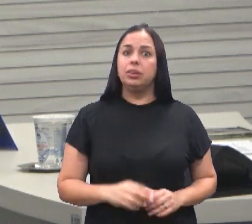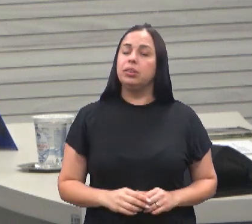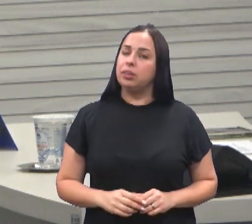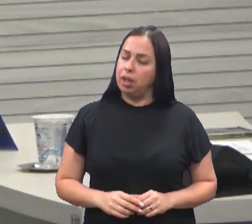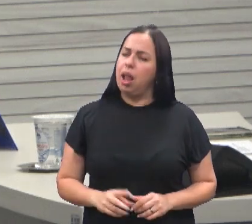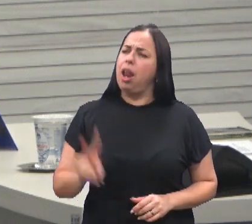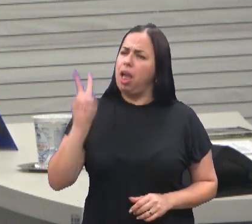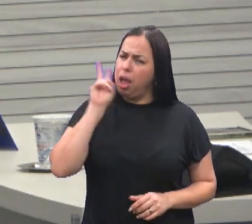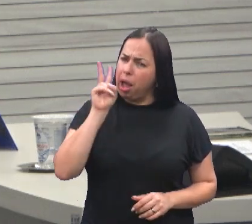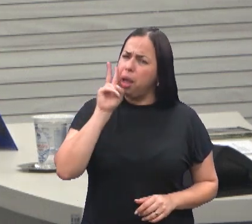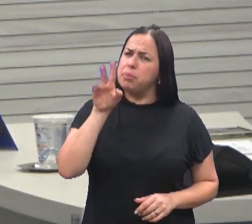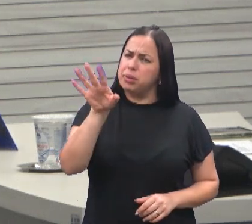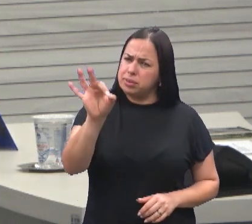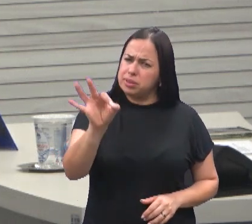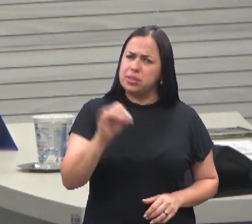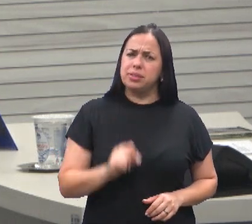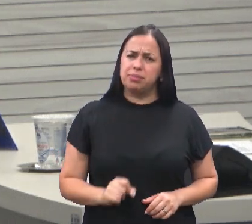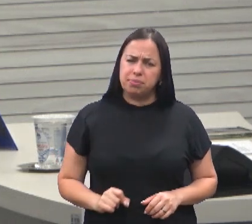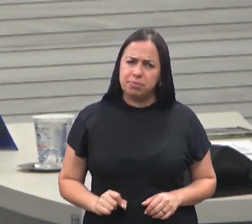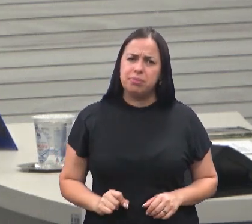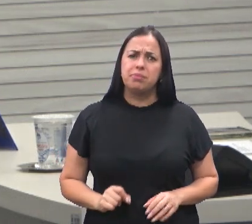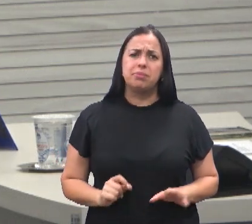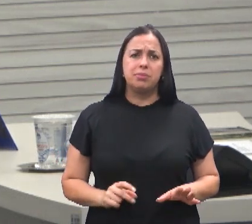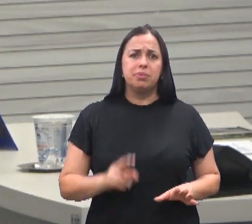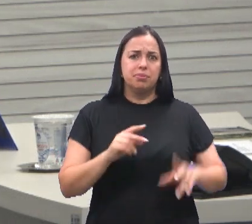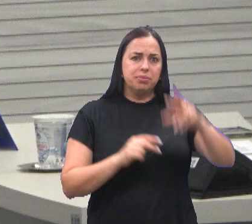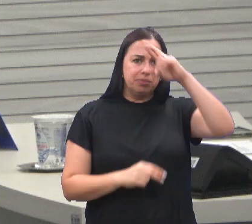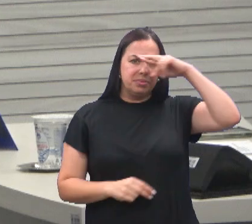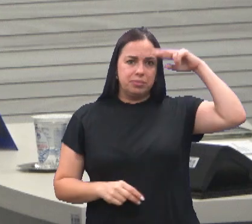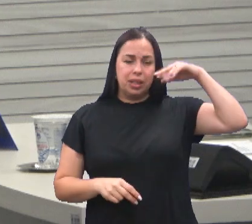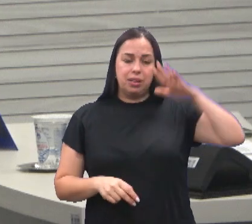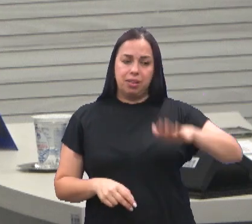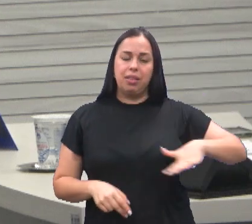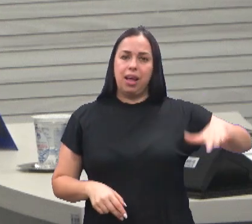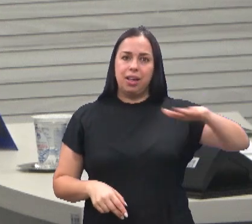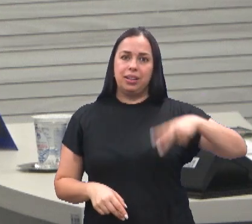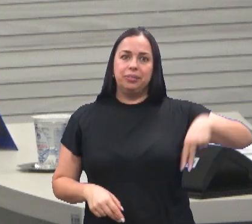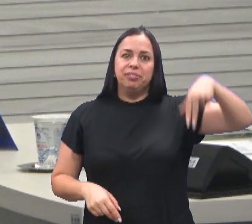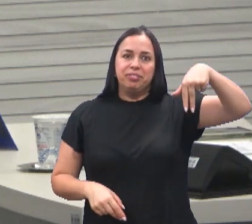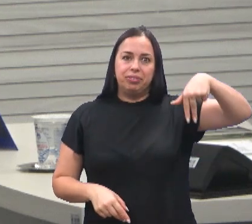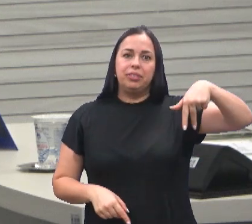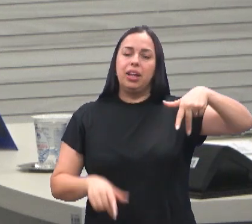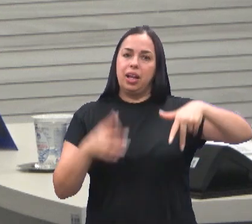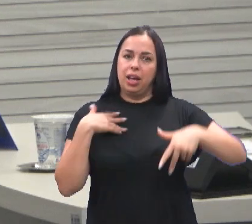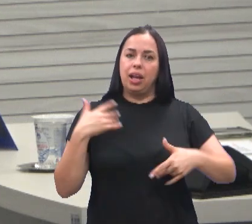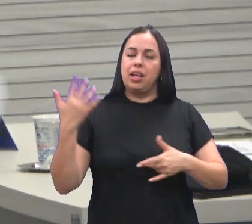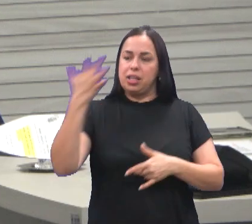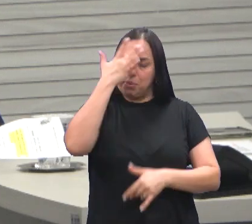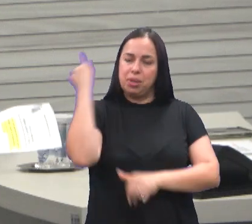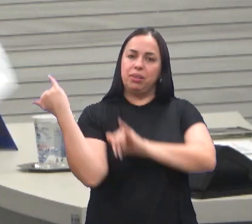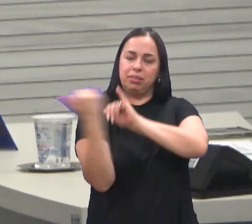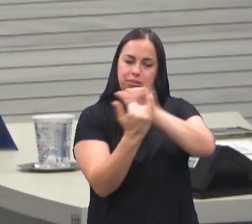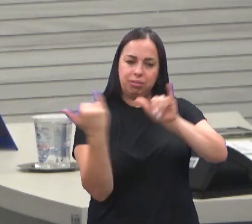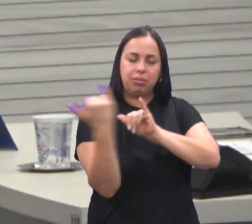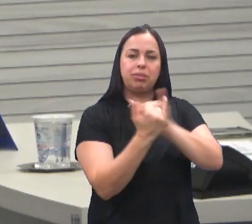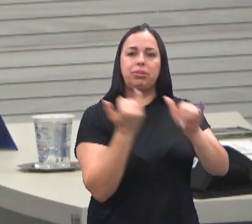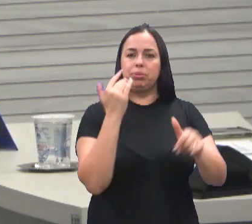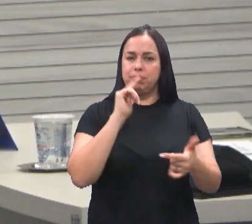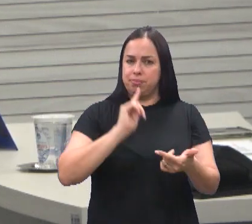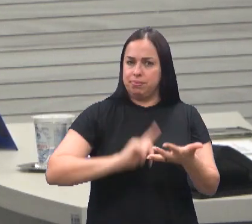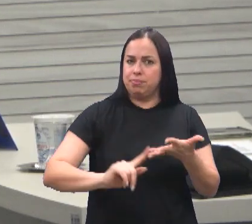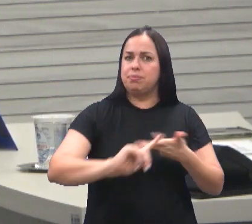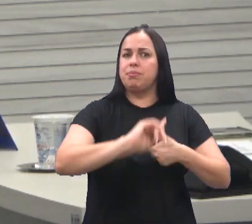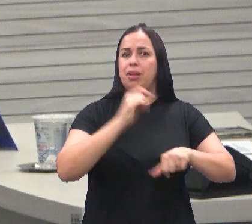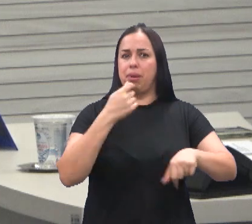lembro bem, mas o Chagas está aqui, uma entidade lá na Norte, ele vai começar a ouvir muitos problemas e reclamações aí que ele vai trazer aqui, aí vamos ver